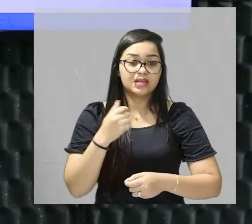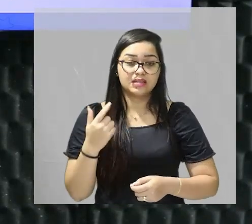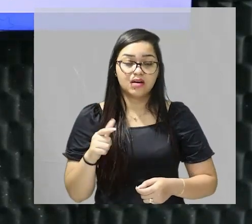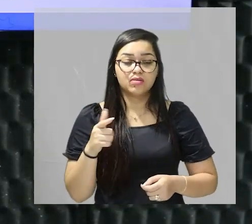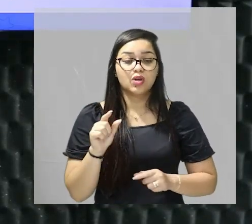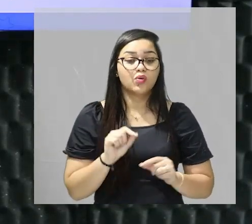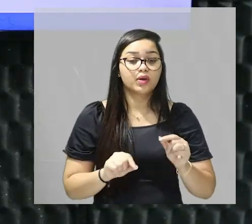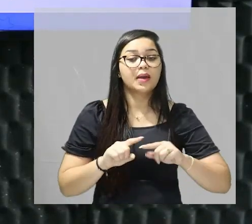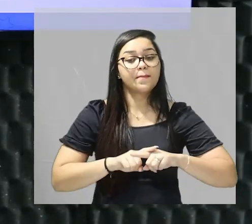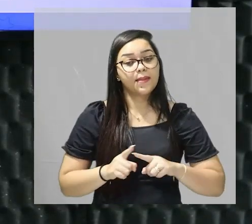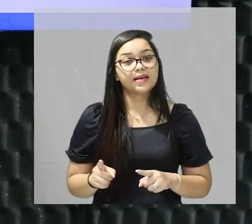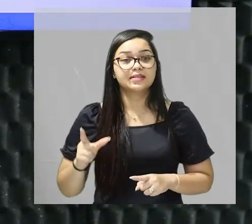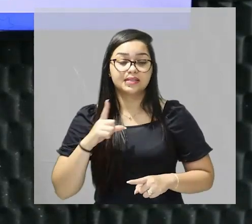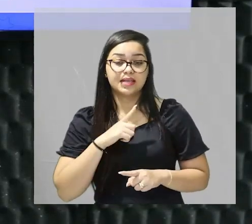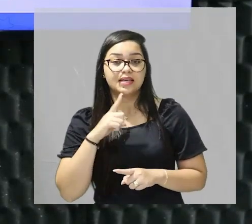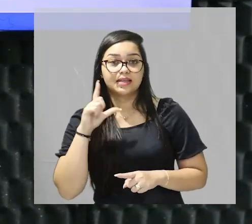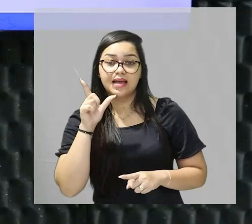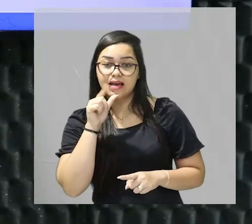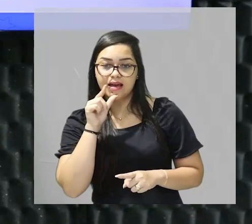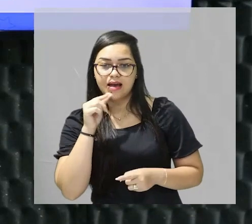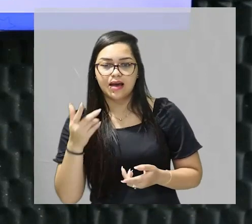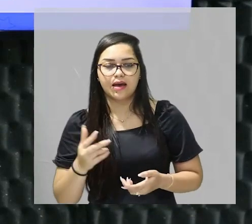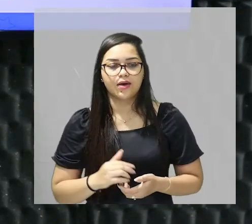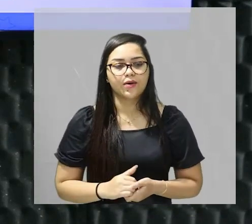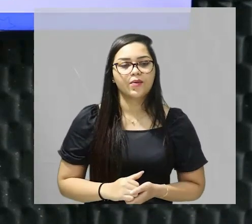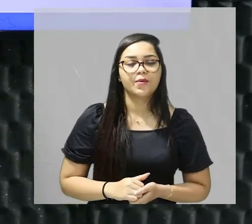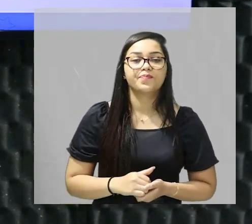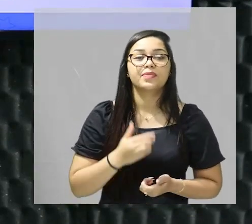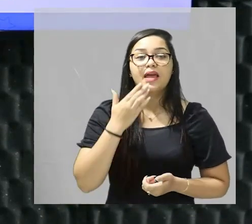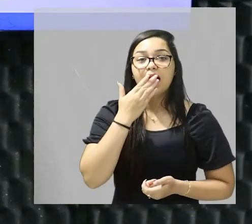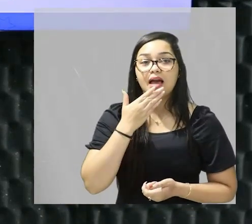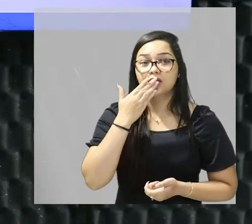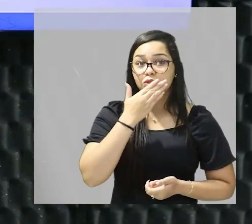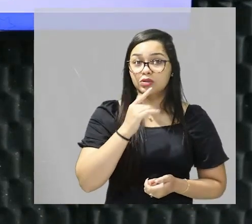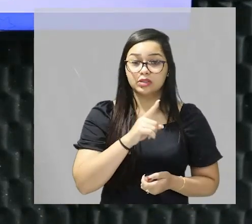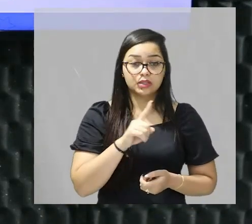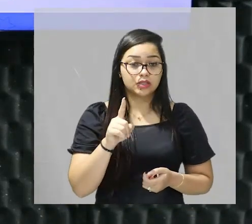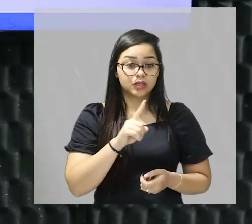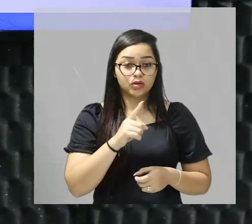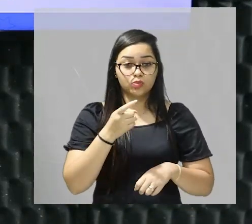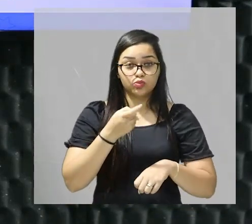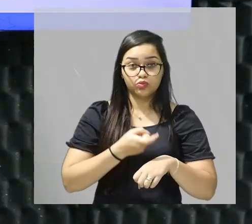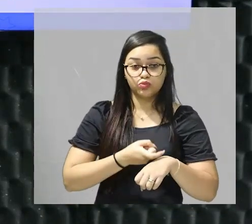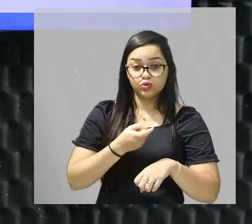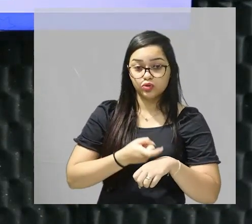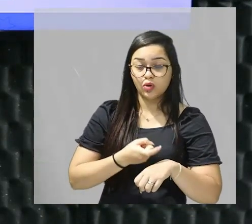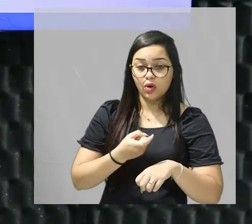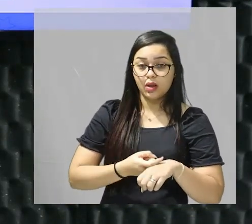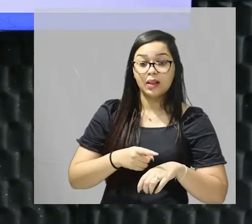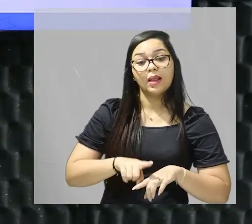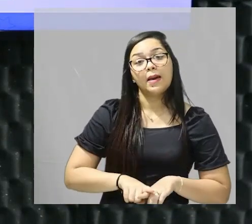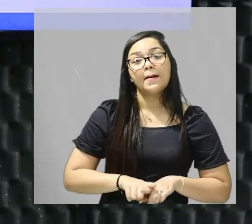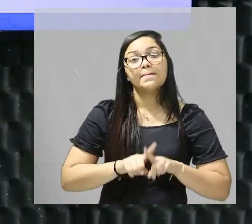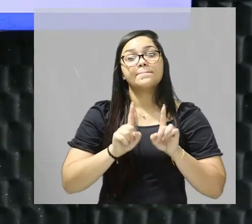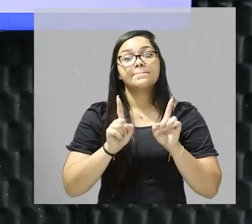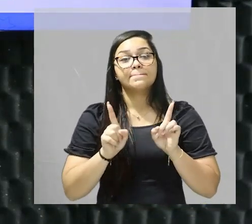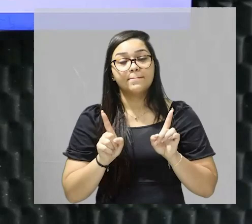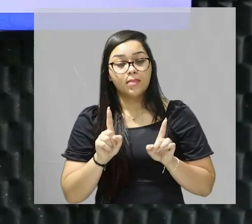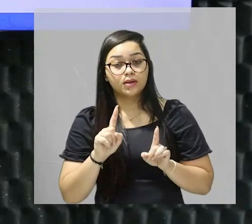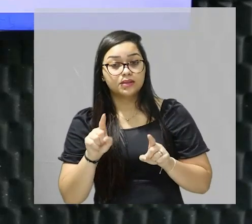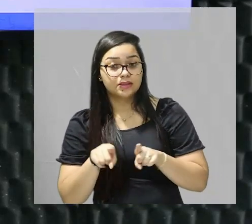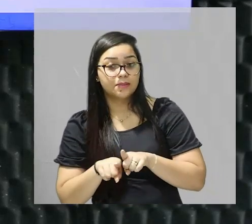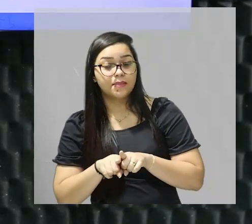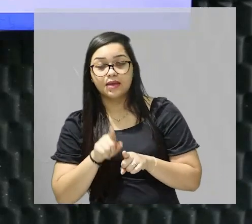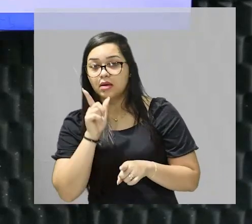sólida, mas conduz na fase líquida. Açúcar, não conduz em nenhuma das fases, sólida ou